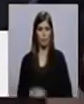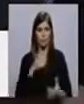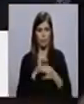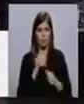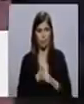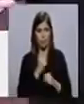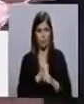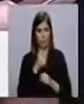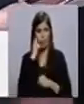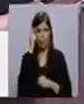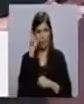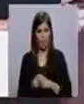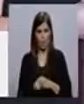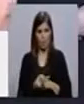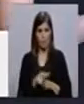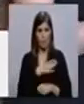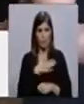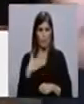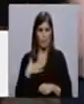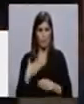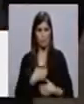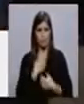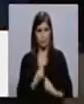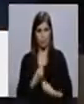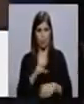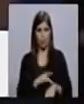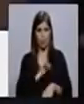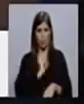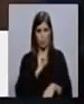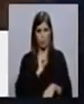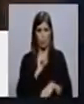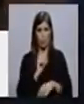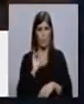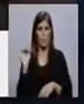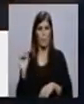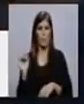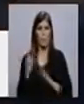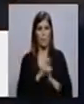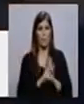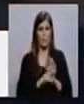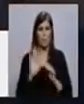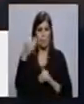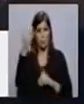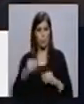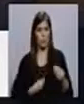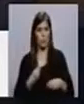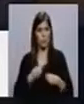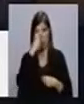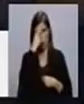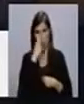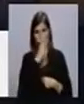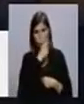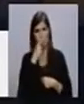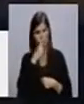serviço da humanidade. A saúde e o bem-estar do meu doente serão as minhas primeiras preocupações. Juraram e prometeram